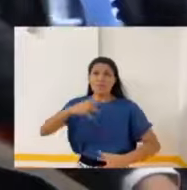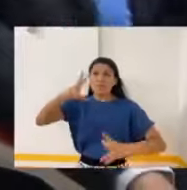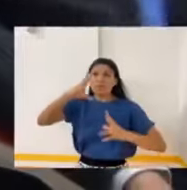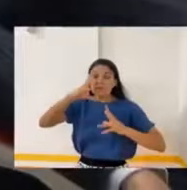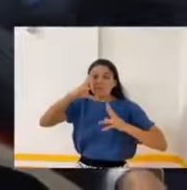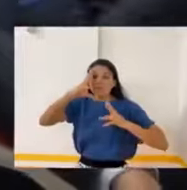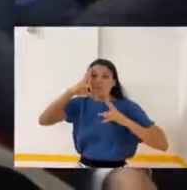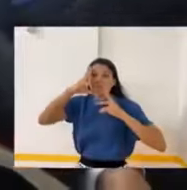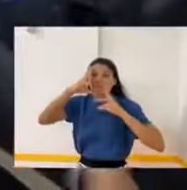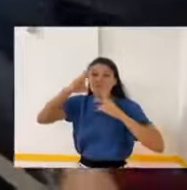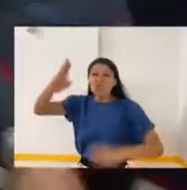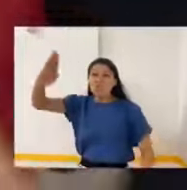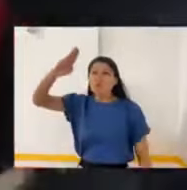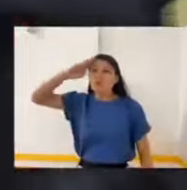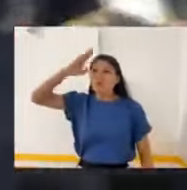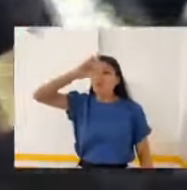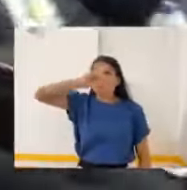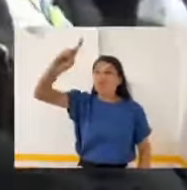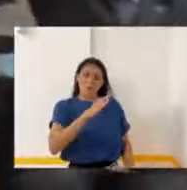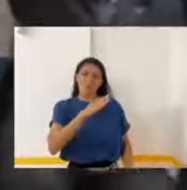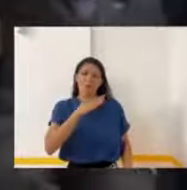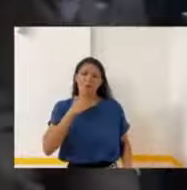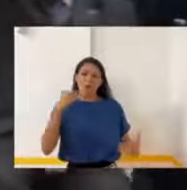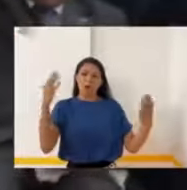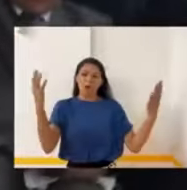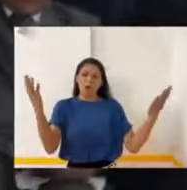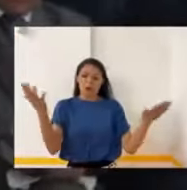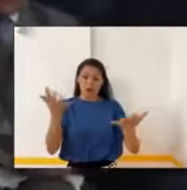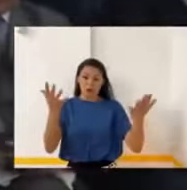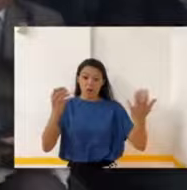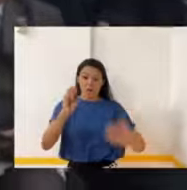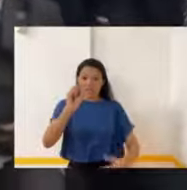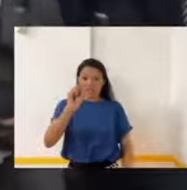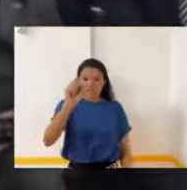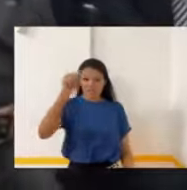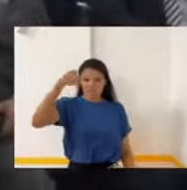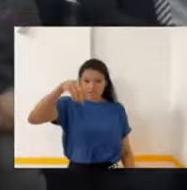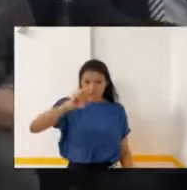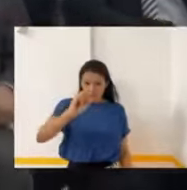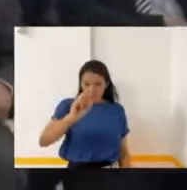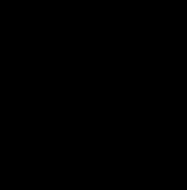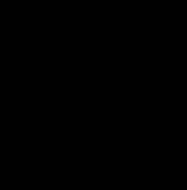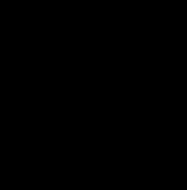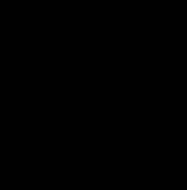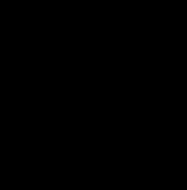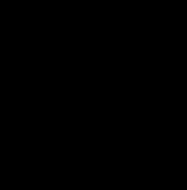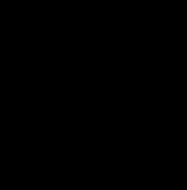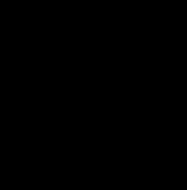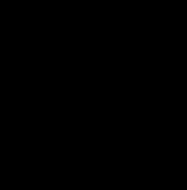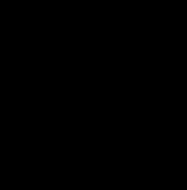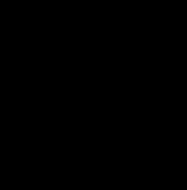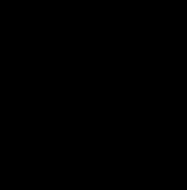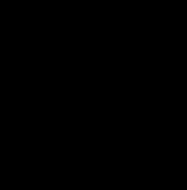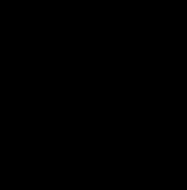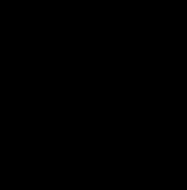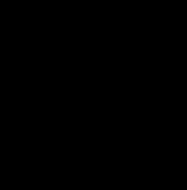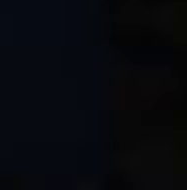tem a vida, água parada tem a vida, tem a vida, tem a vida, água parada tem a vida.